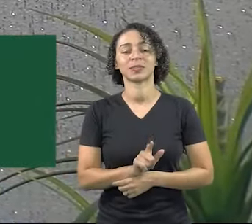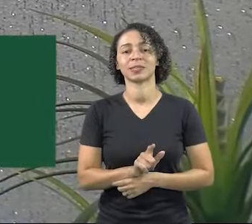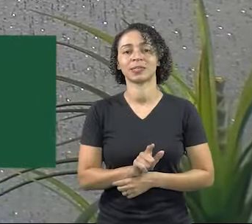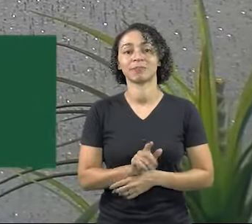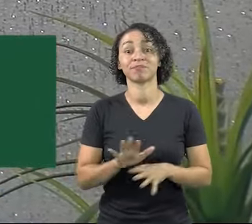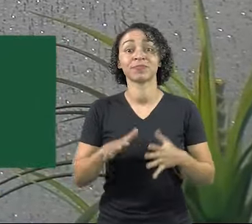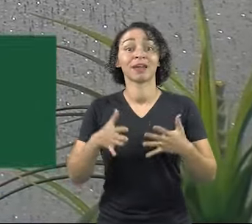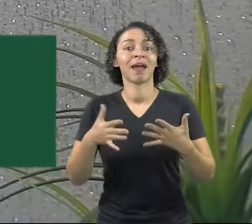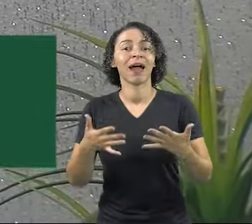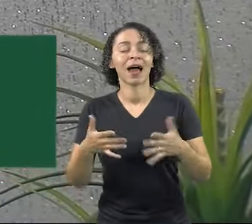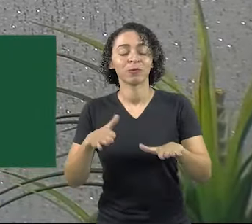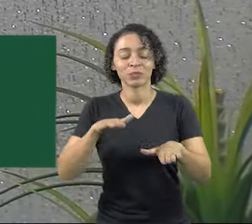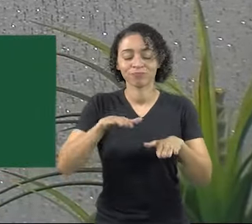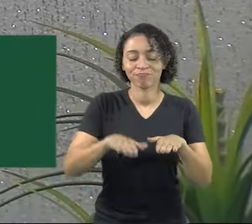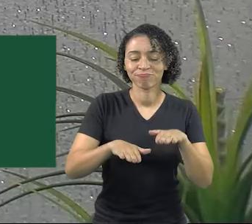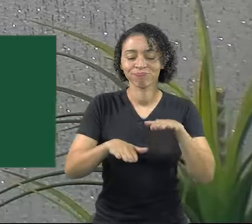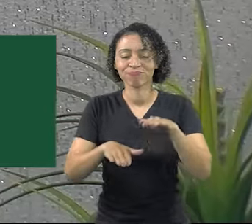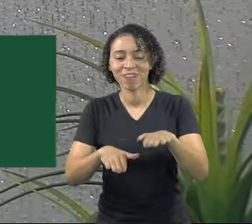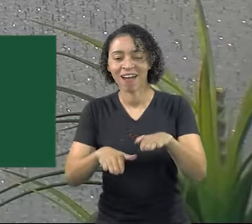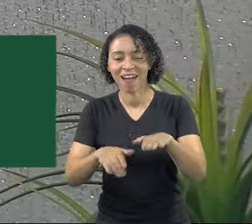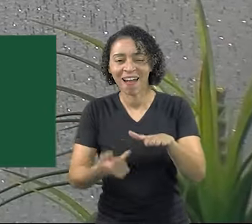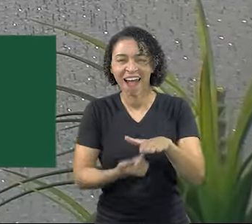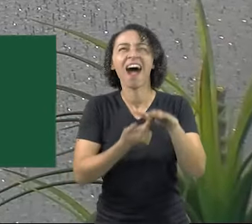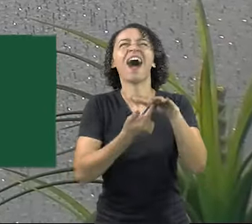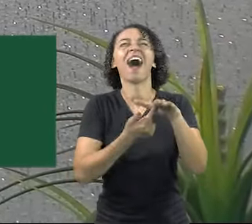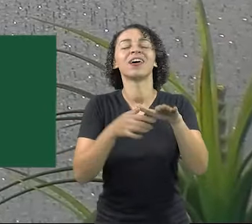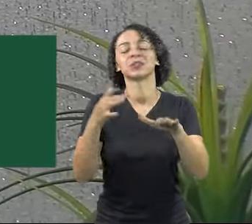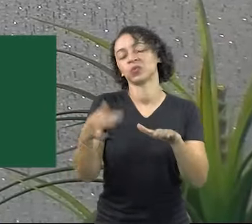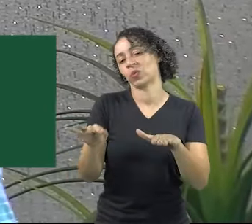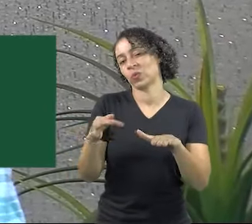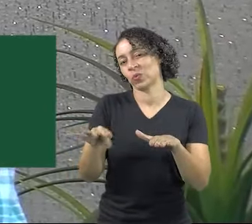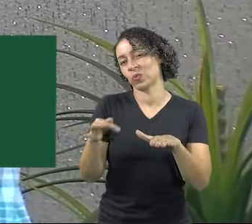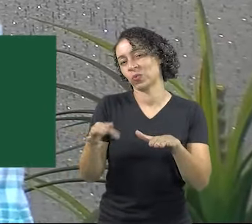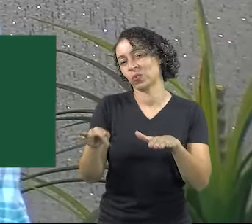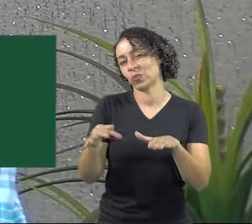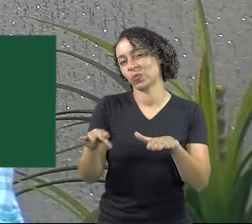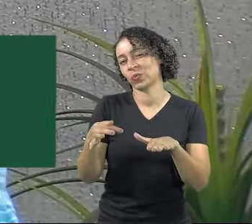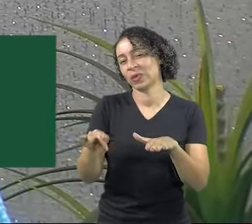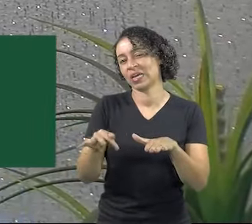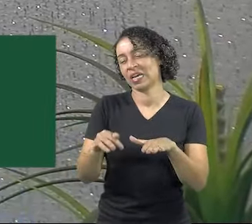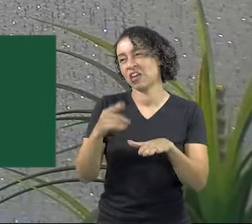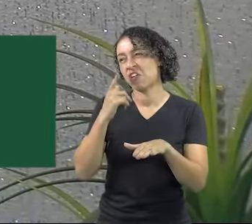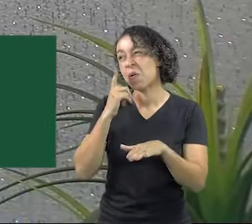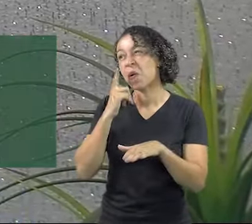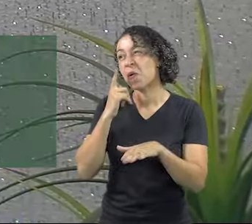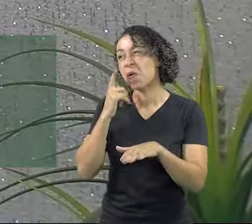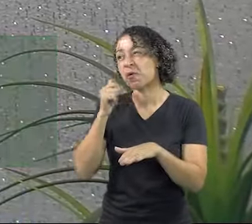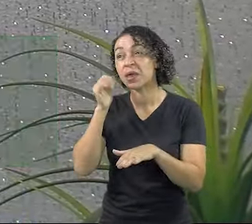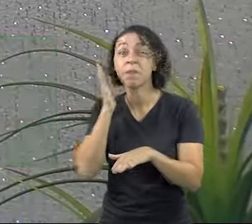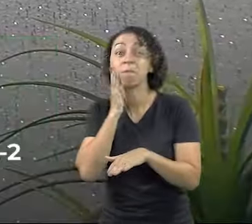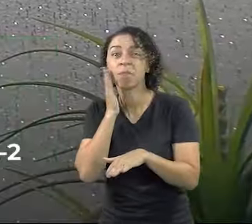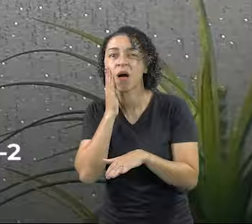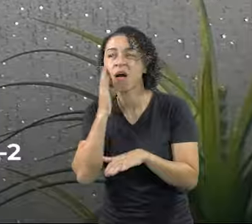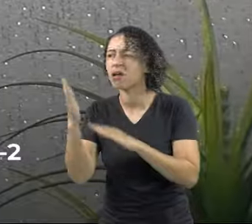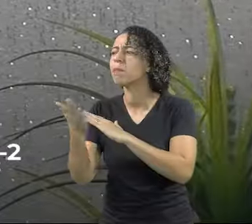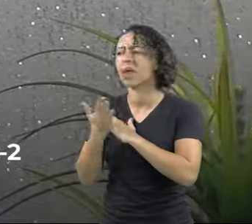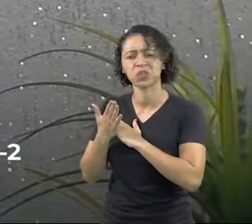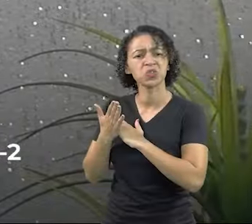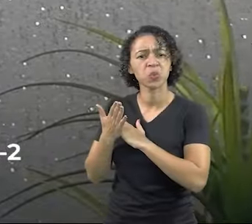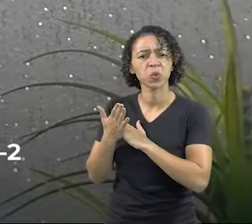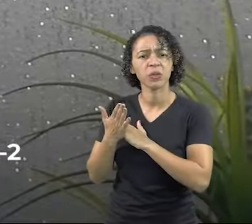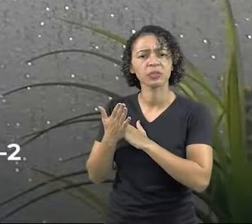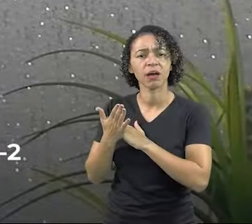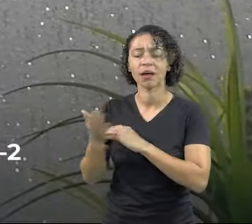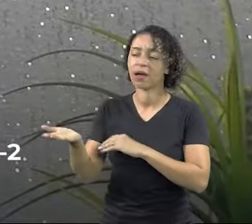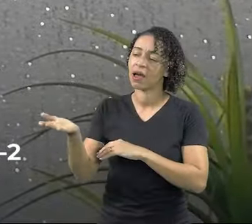pá doía eu falei me ajude me ajude a tirar e minha mãe veio com a Agulha dela